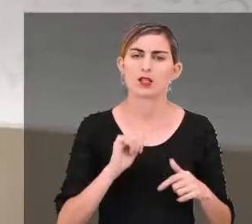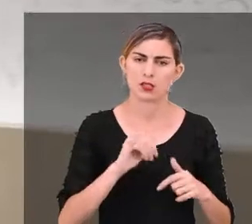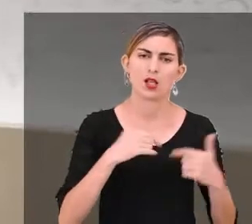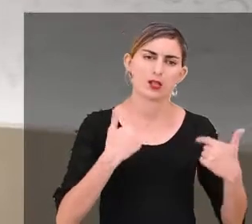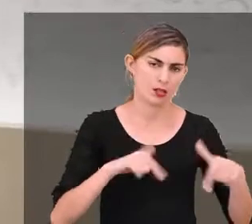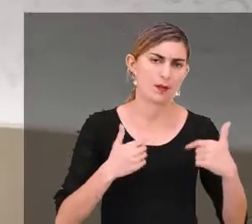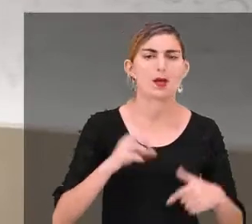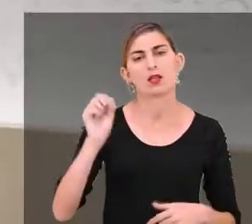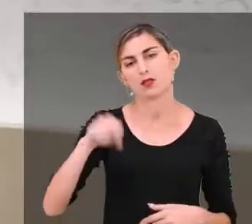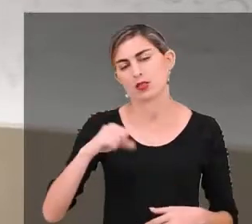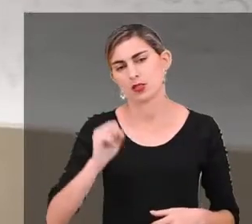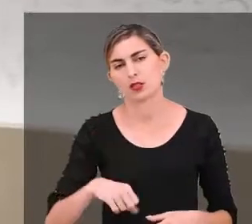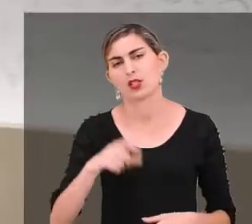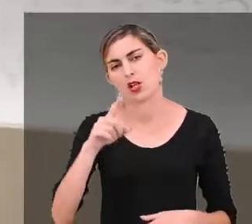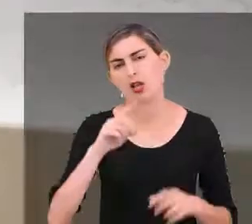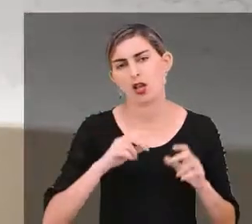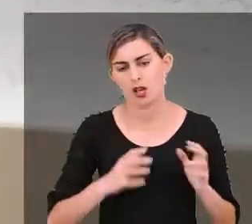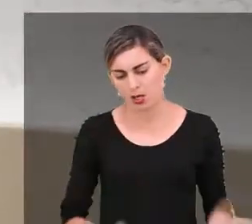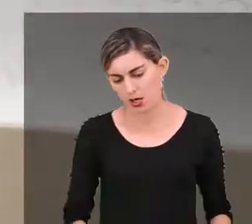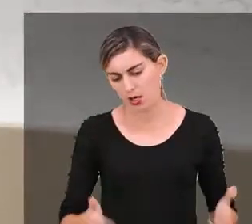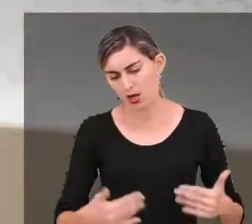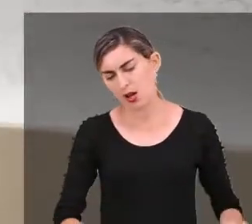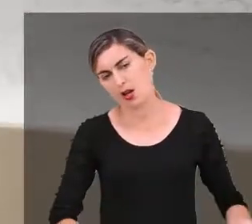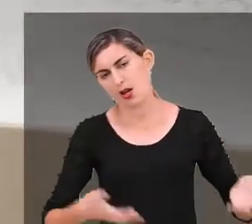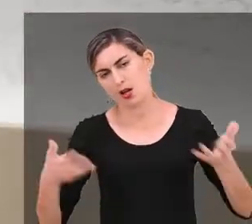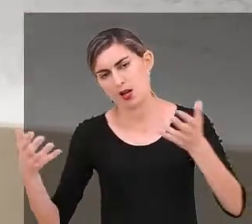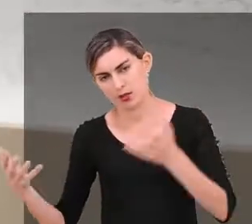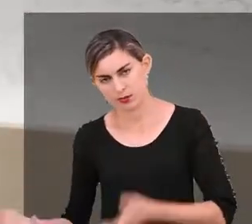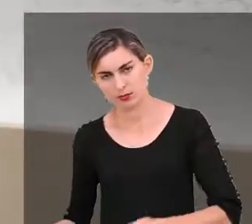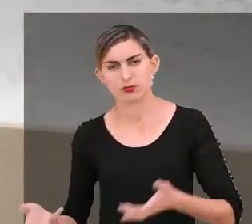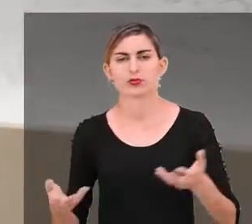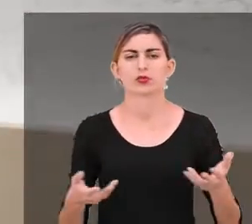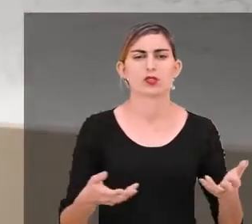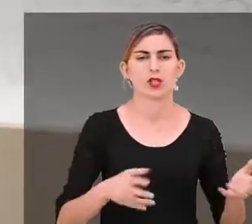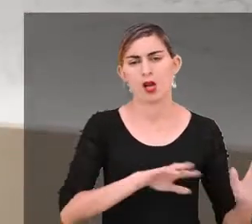seria se o funcionário, ao carregar essas caixas